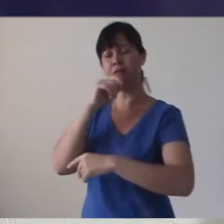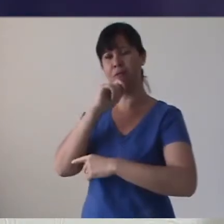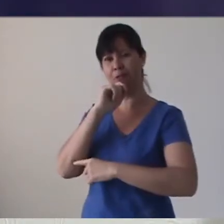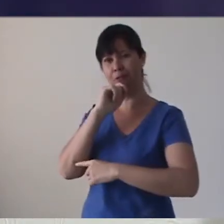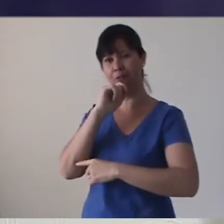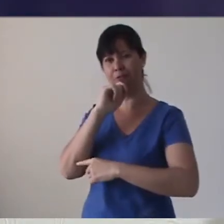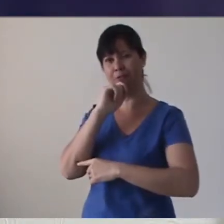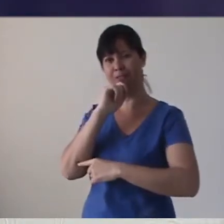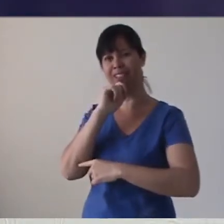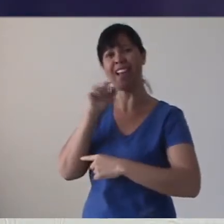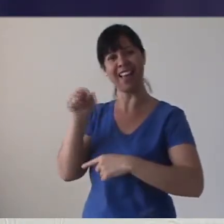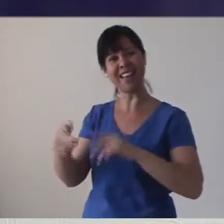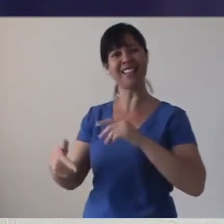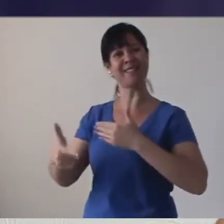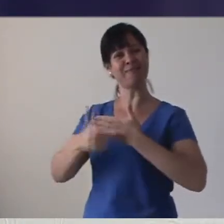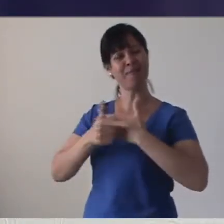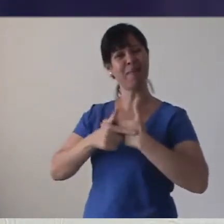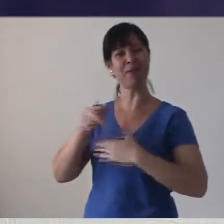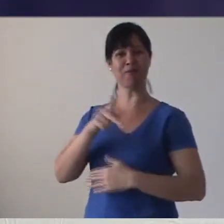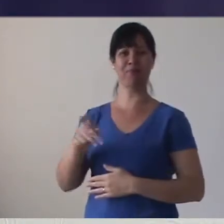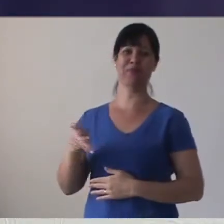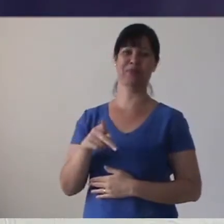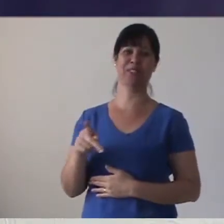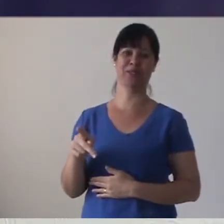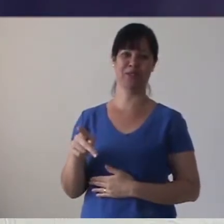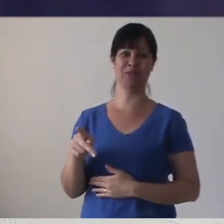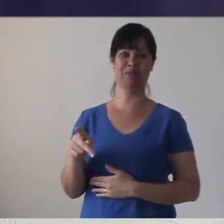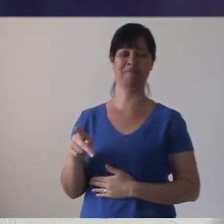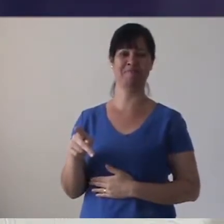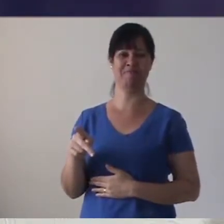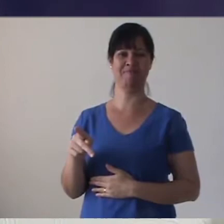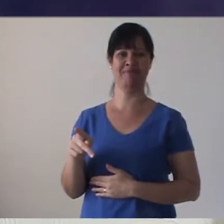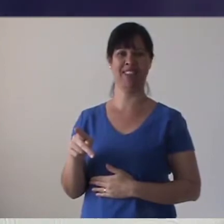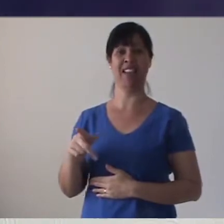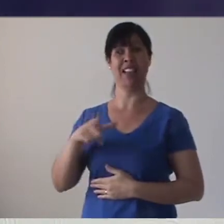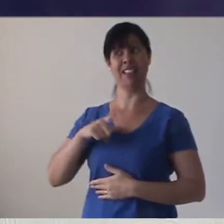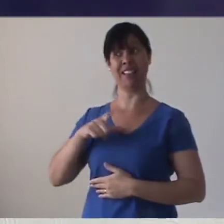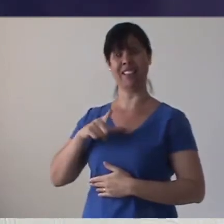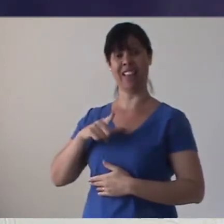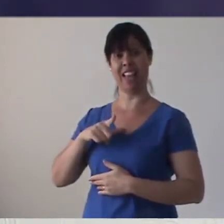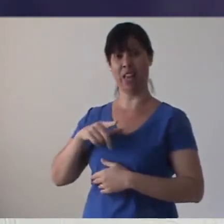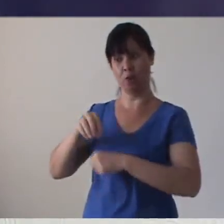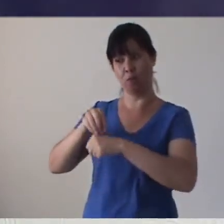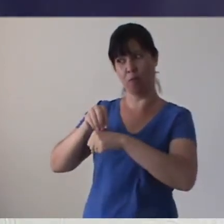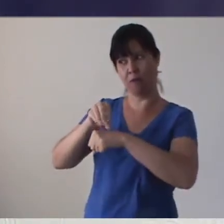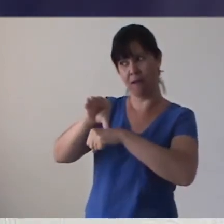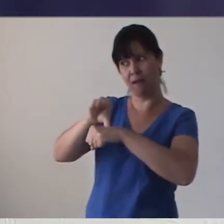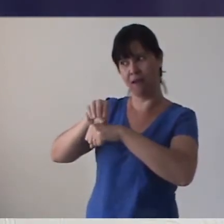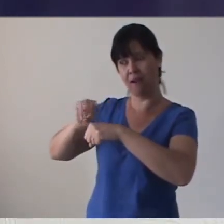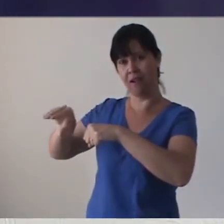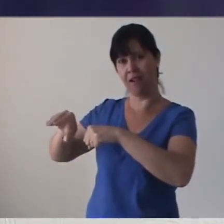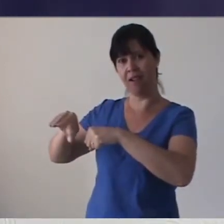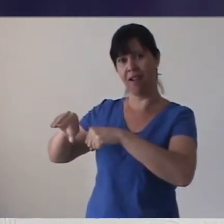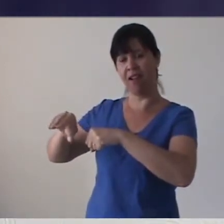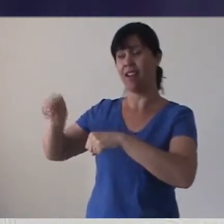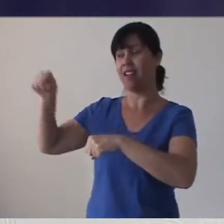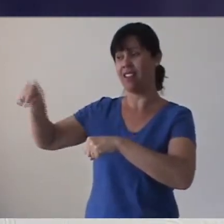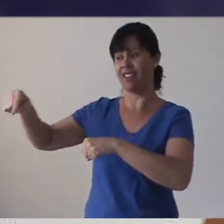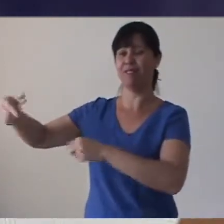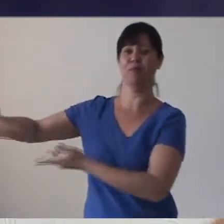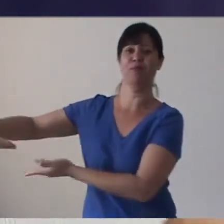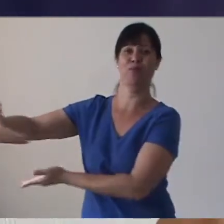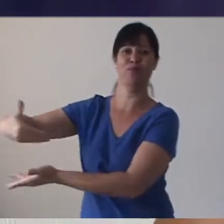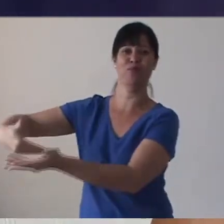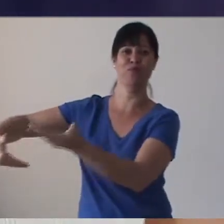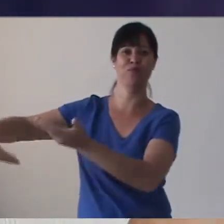desenvolvimento, né? Então, há uma colaboração, né? Há uma mentoria, né?